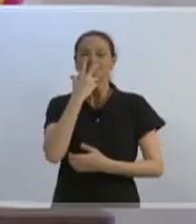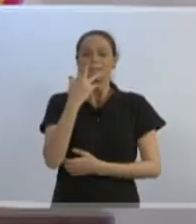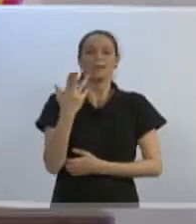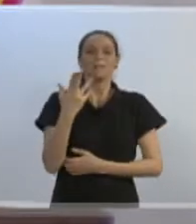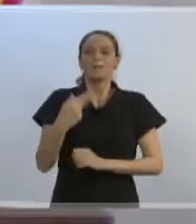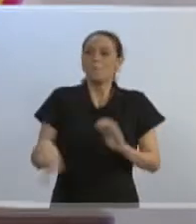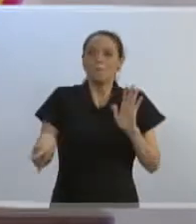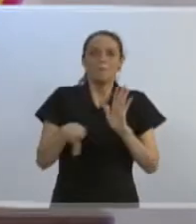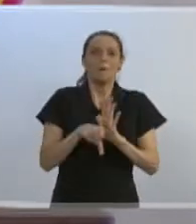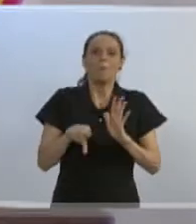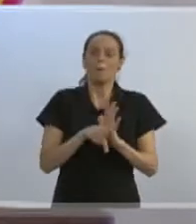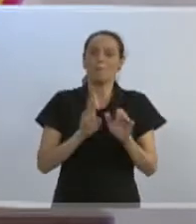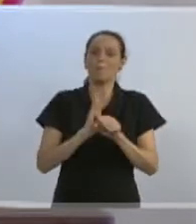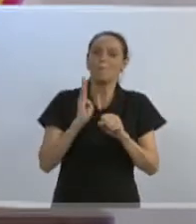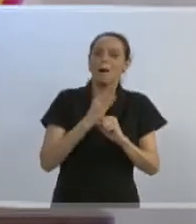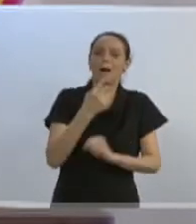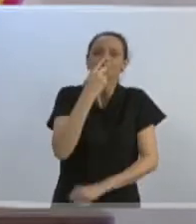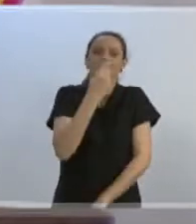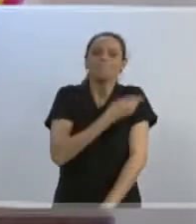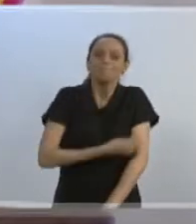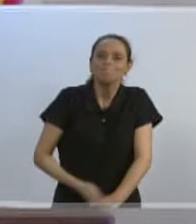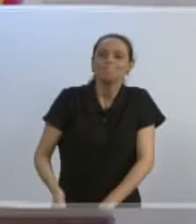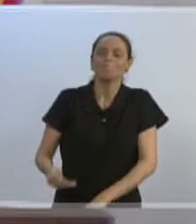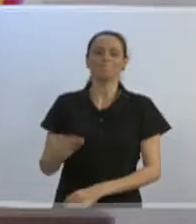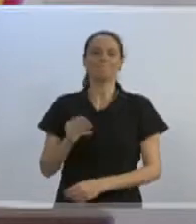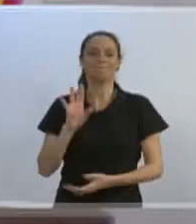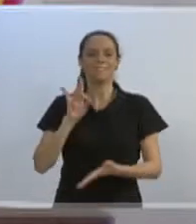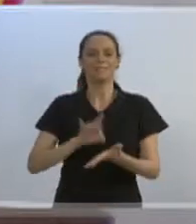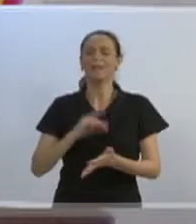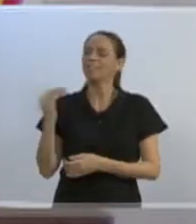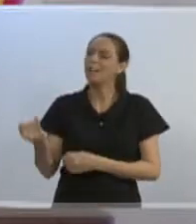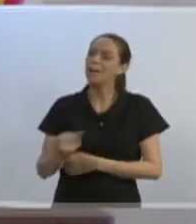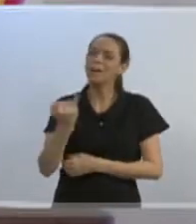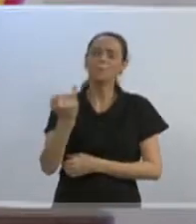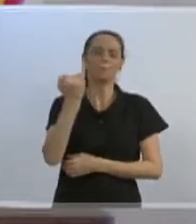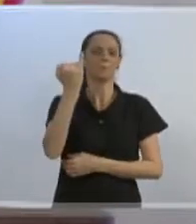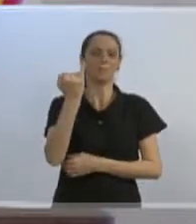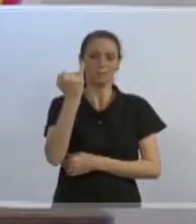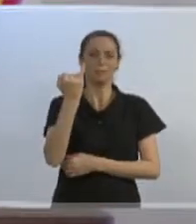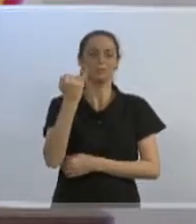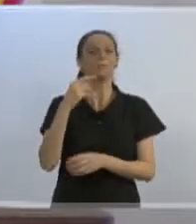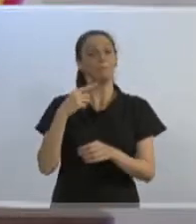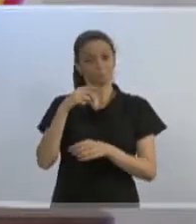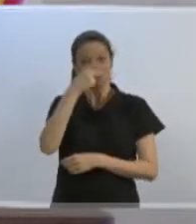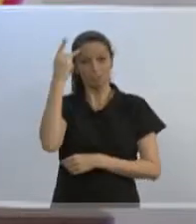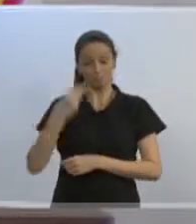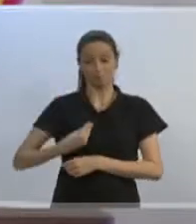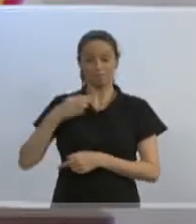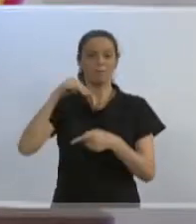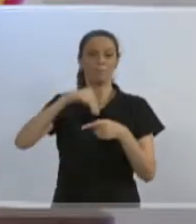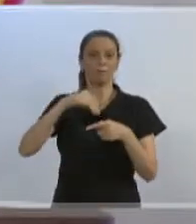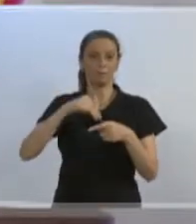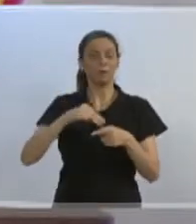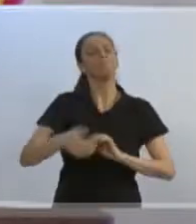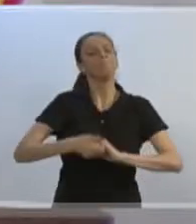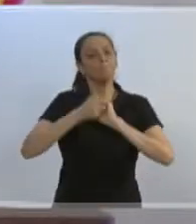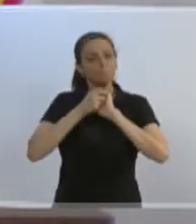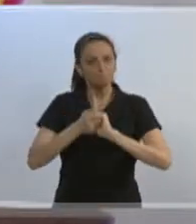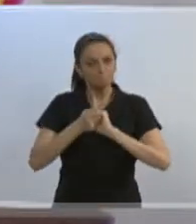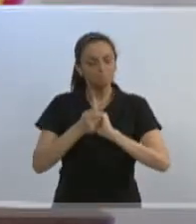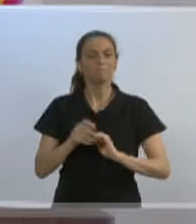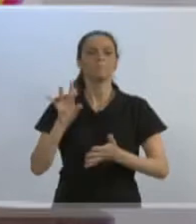das pessoas com o bairro, com cada canto. E isso é importantíssimo para o nosso município. Então, faço aqui essa